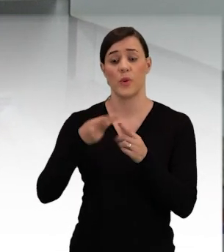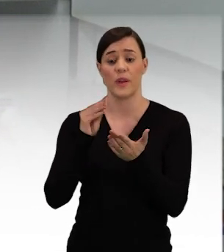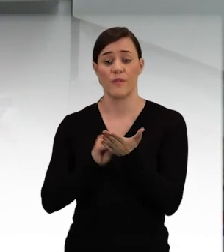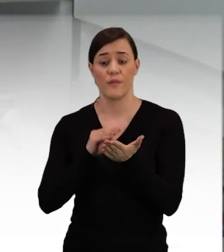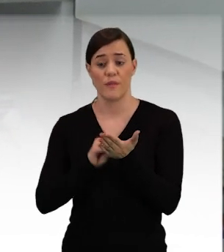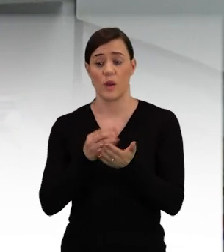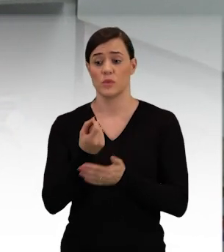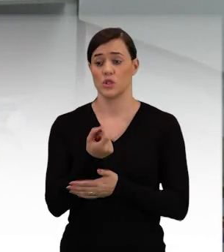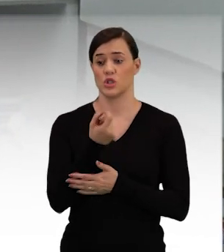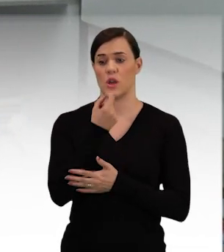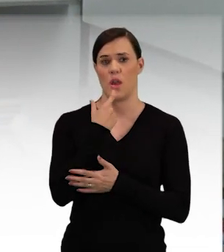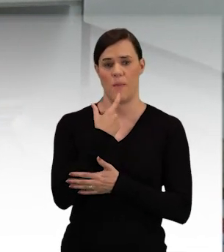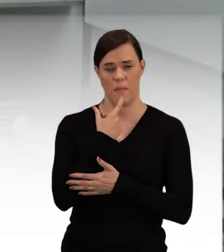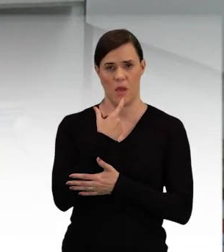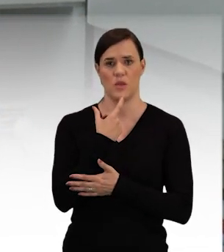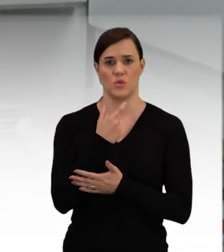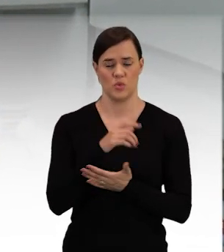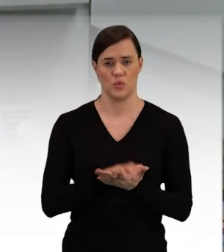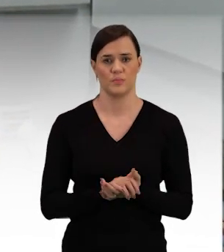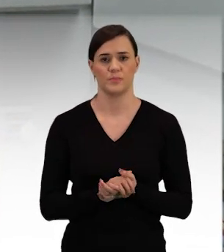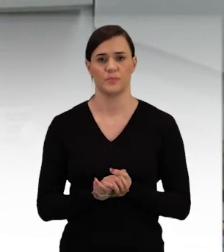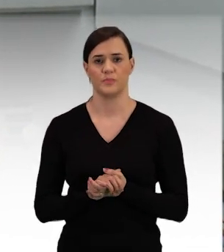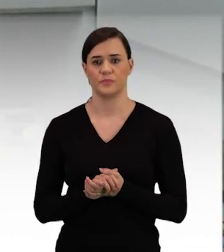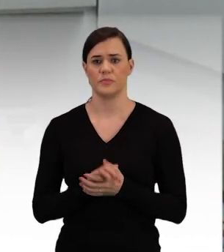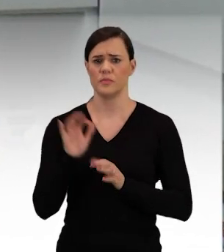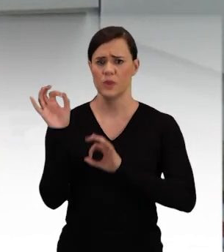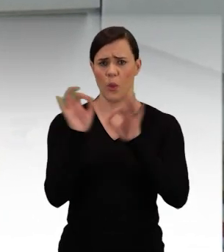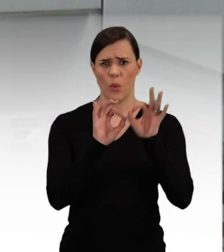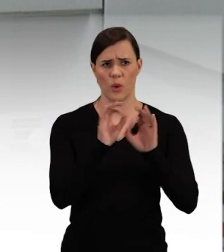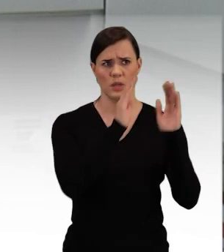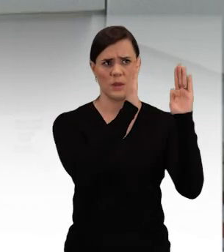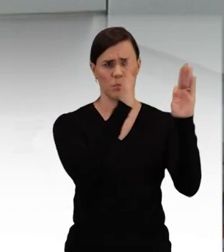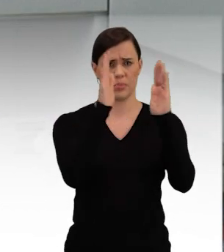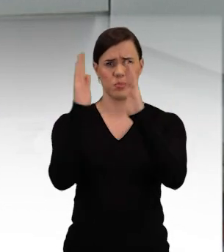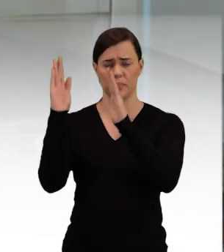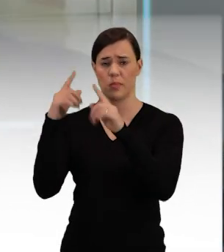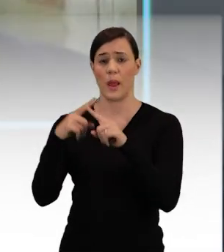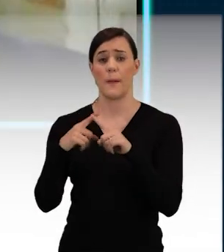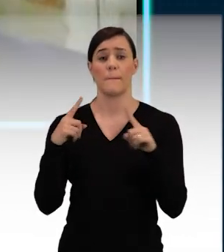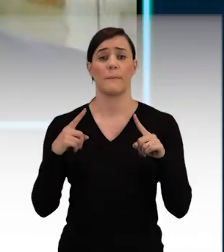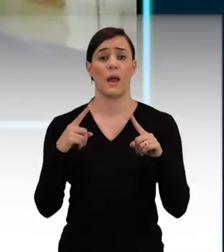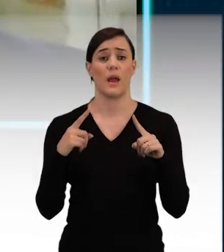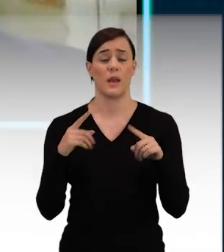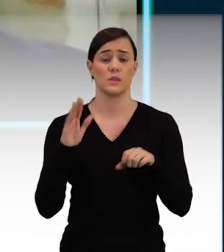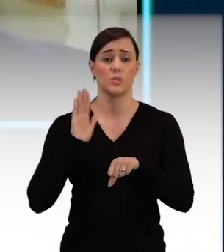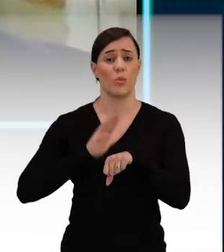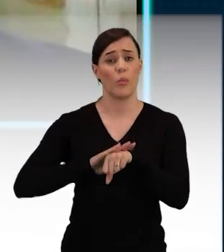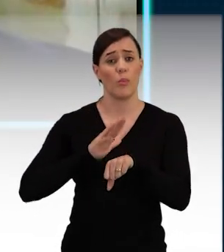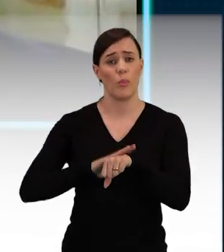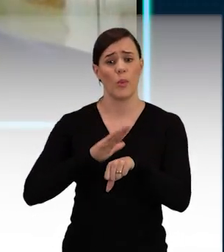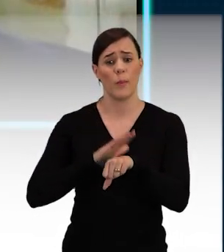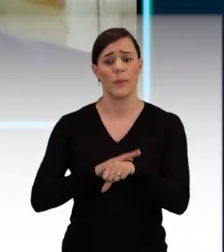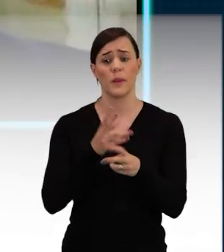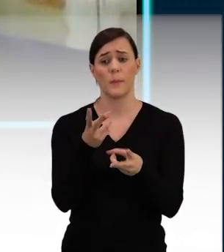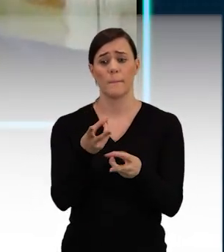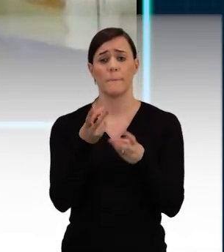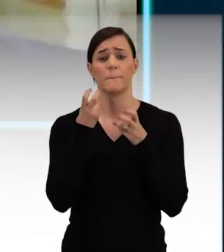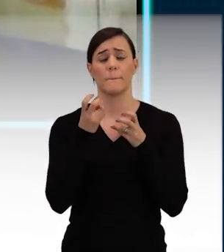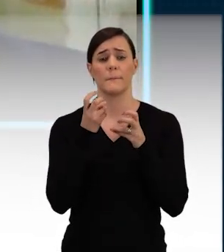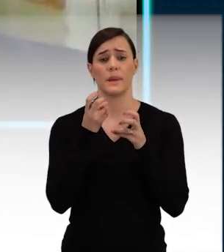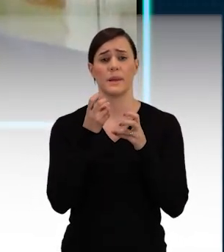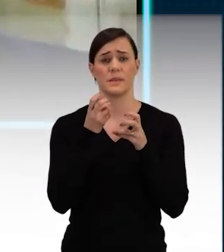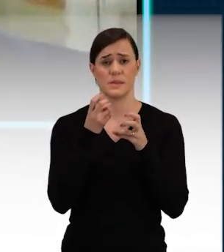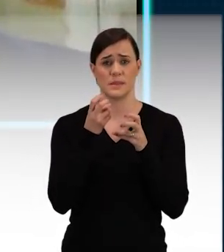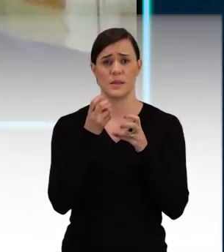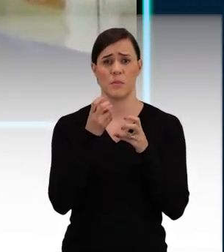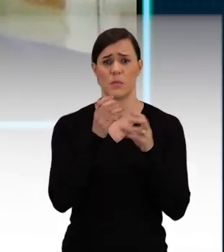de medicamentos, buscamos a regularização dos estoques, só que chegou um momento e que foi identificado que os